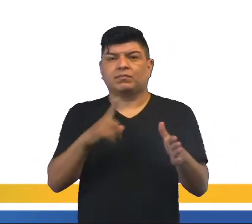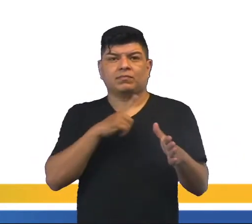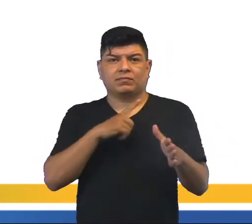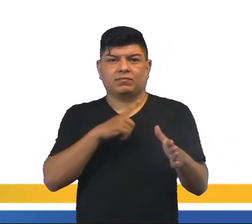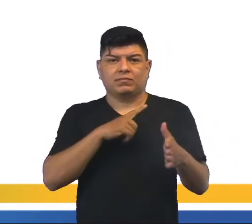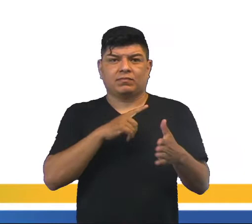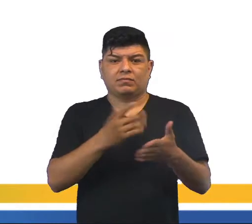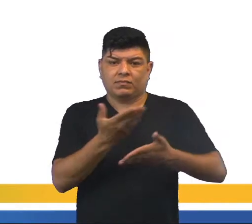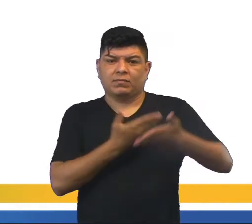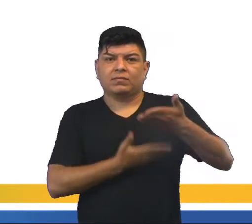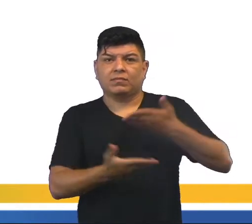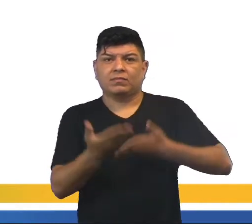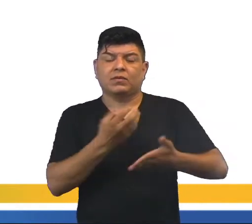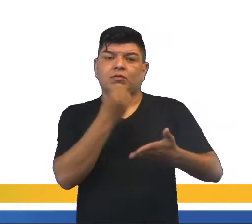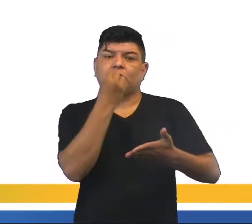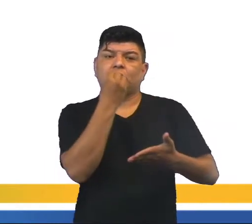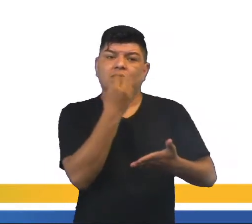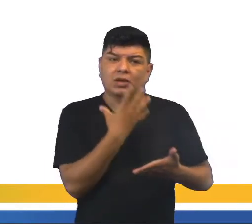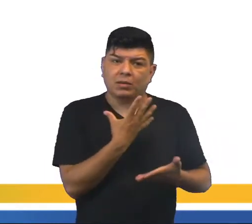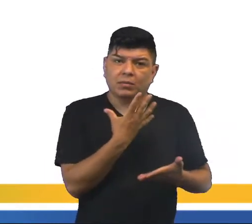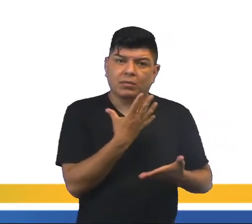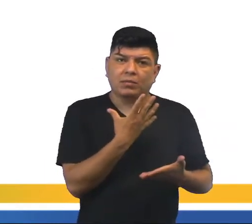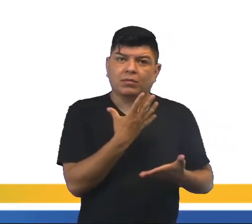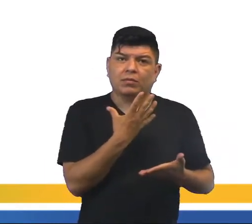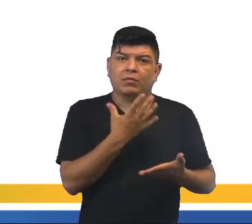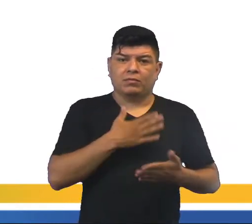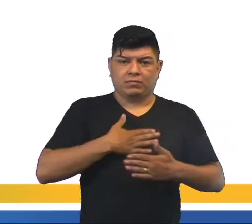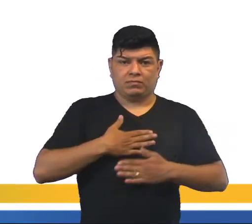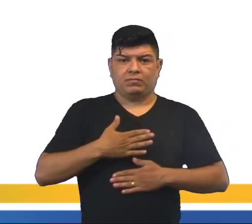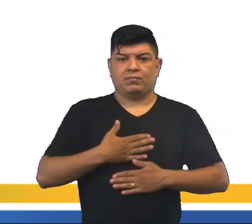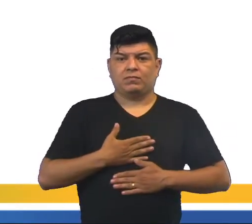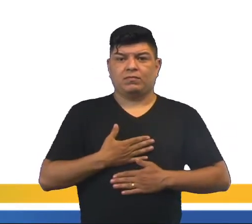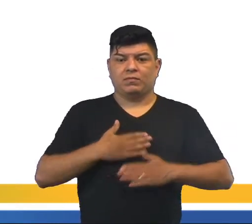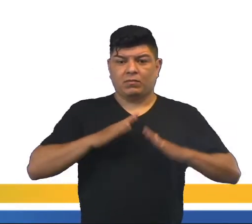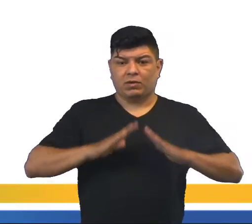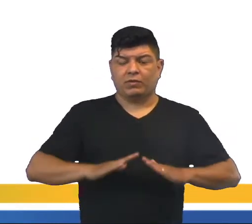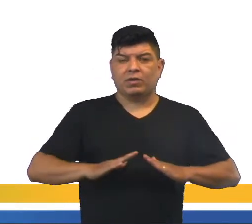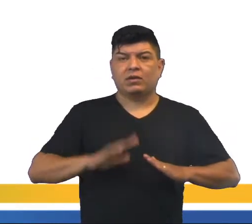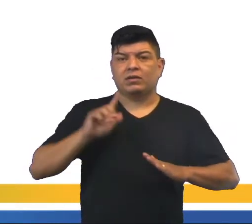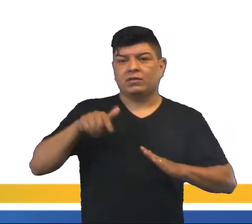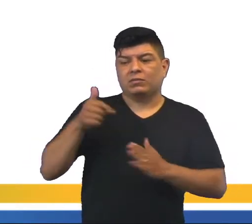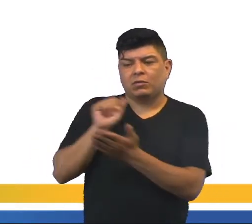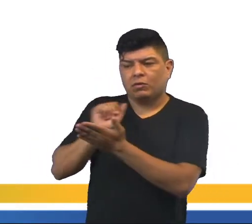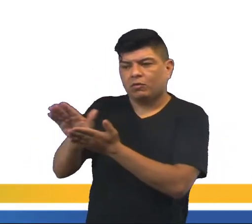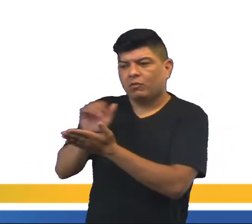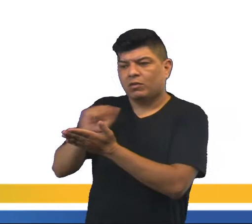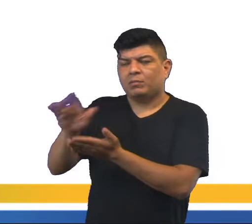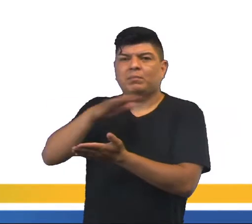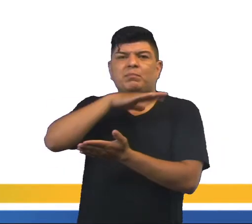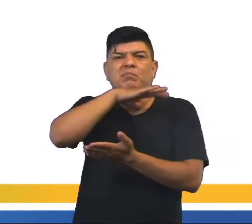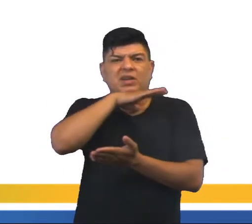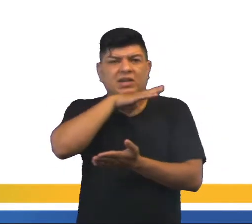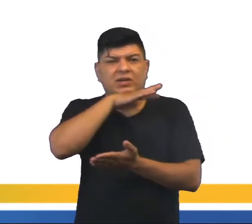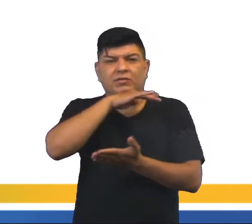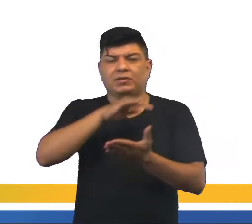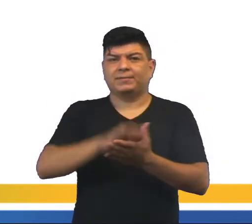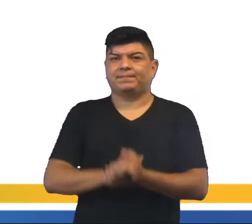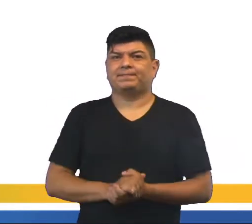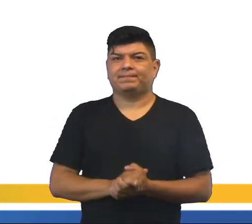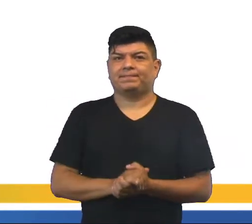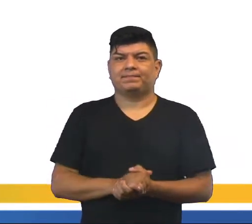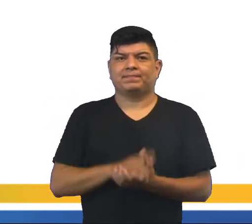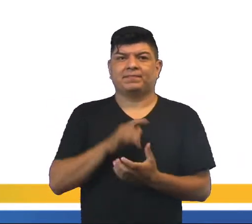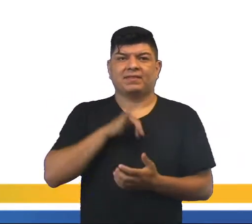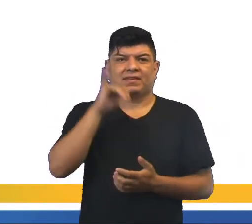de distribuição do que é bom, o nosso organismo vai reter e depois vai ser eliminado o que não serve. Aí vem